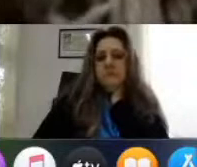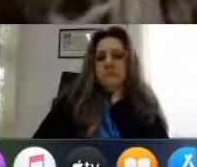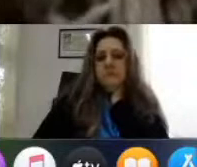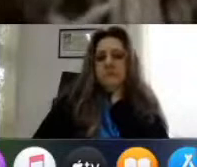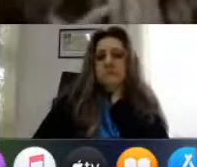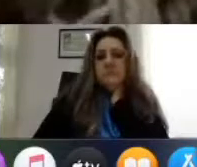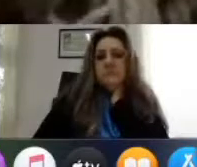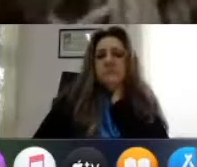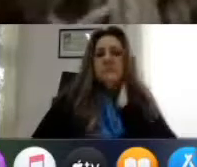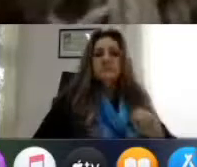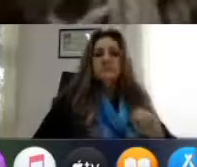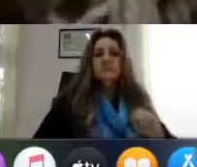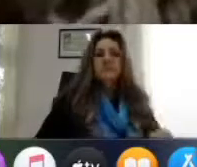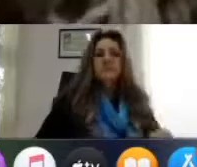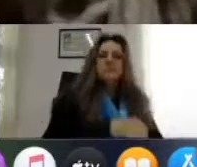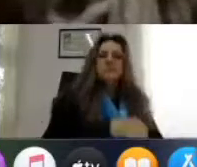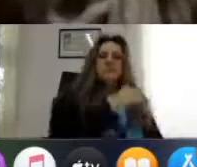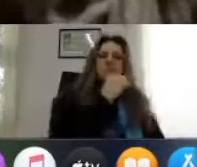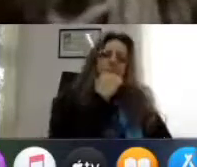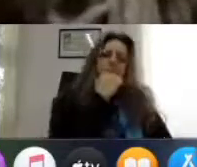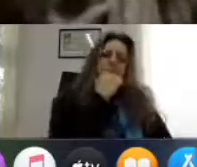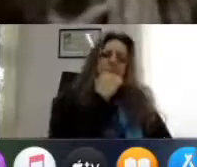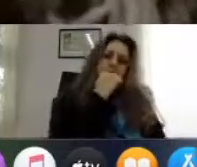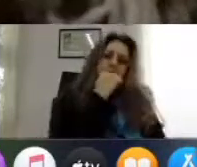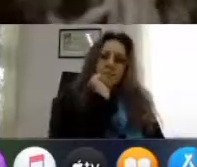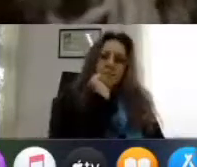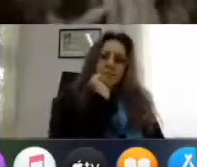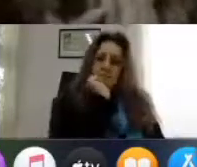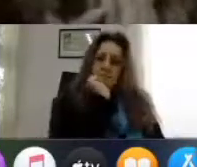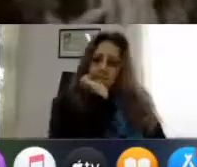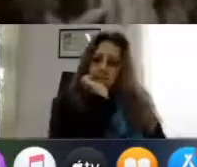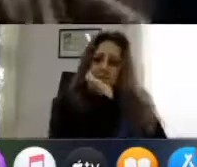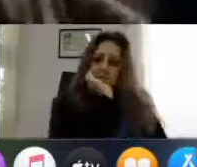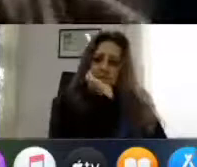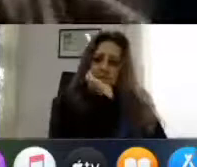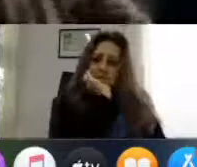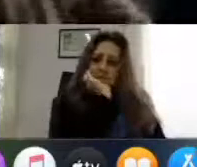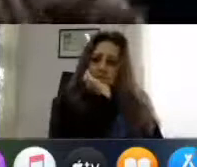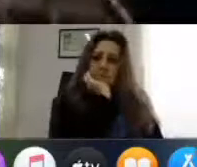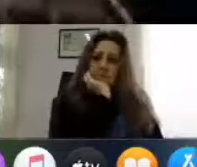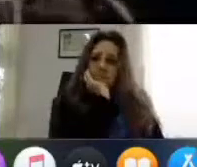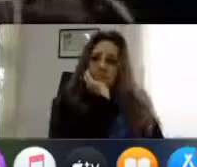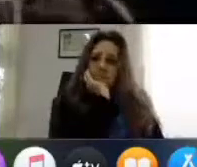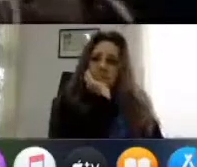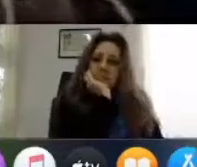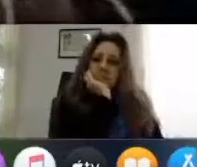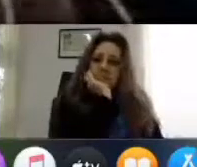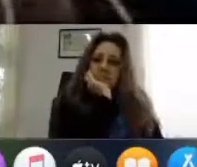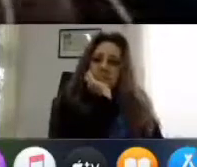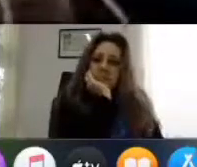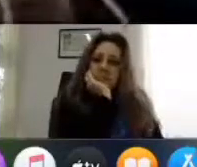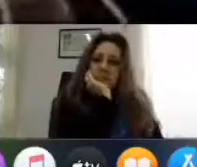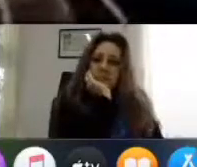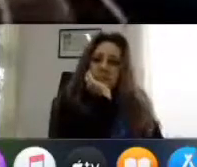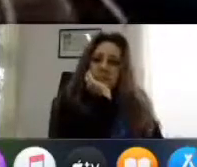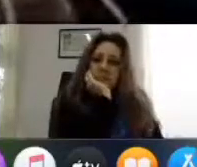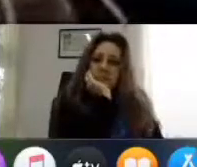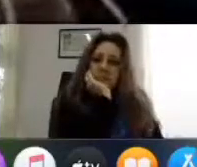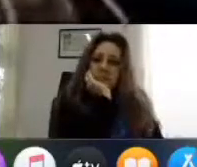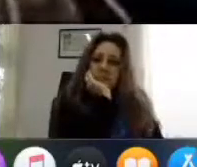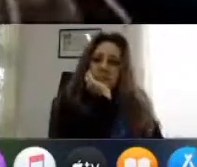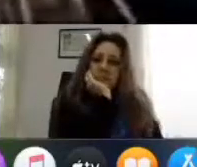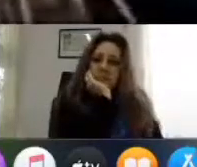daquela cidade, das pessoas que trabalham naquela cidade, que, portanto, tem um impacto, uma pegada ecológica, certo? Da quantidade de chuva,